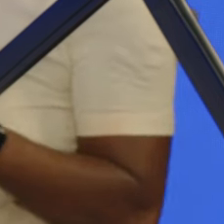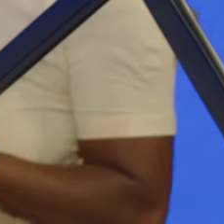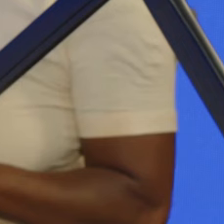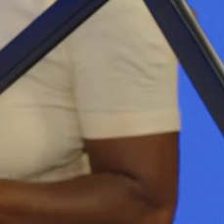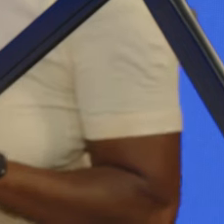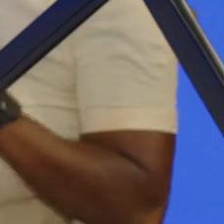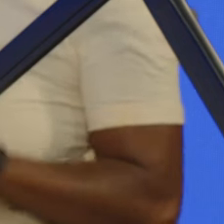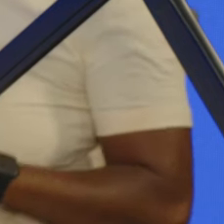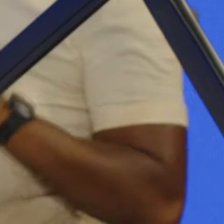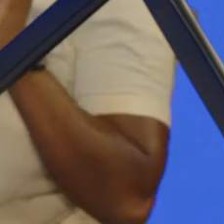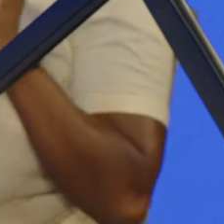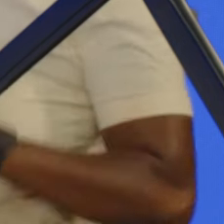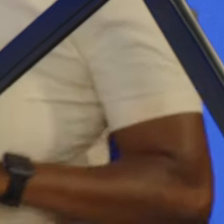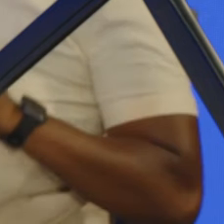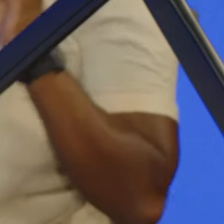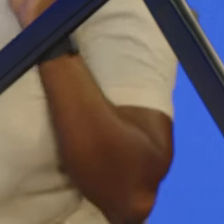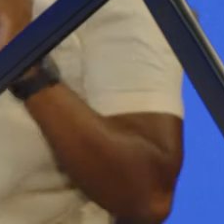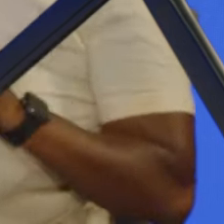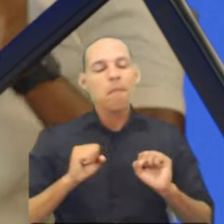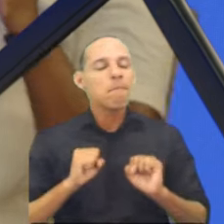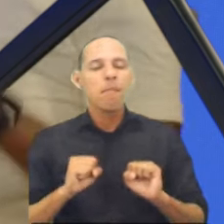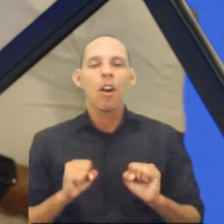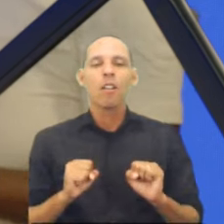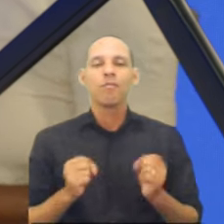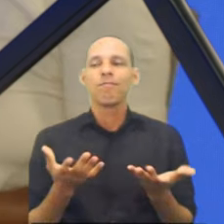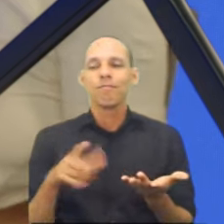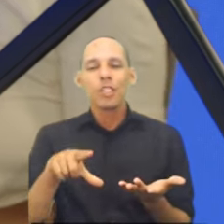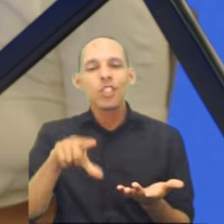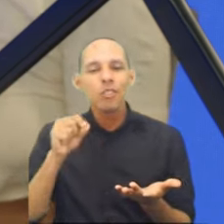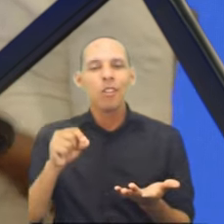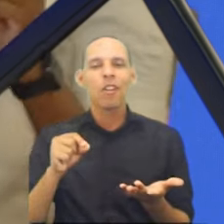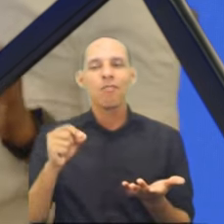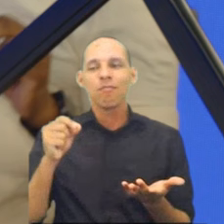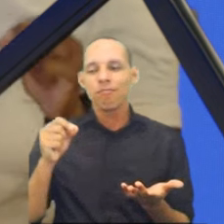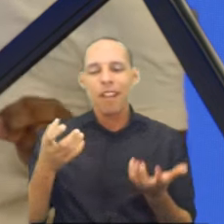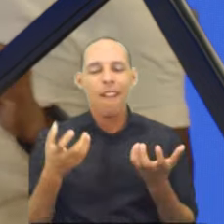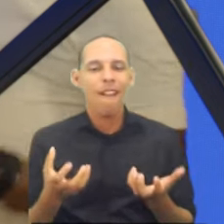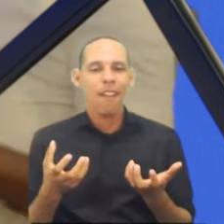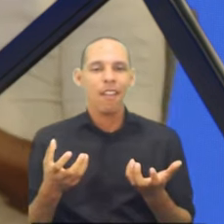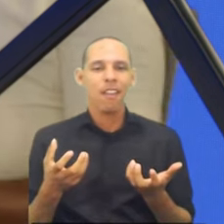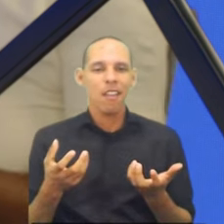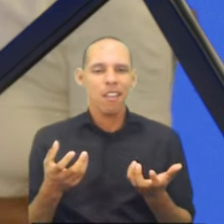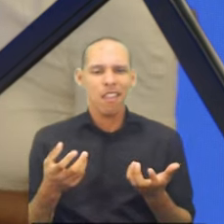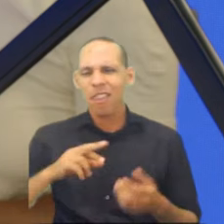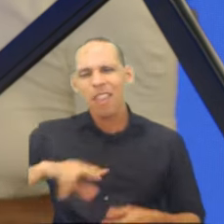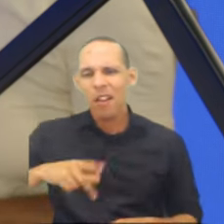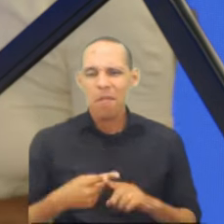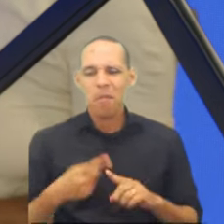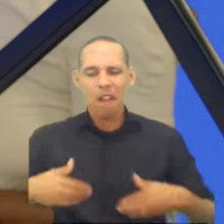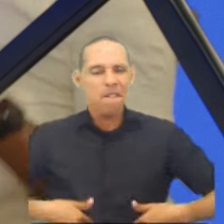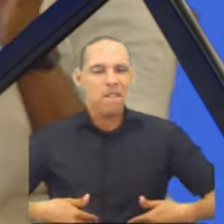empreendedorismo seja uma escolha consciente por uma oportunidade excelente de negócio não porque você tem que empreender para não passar